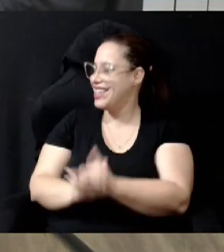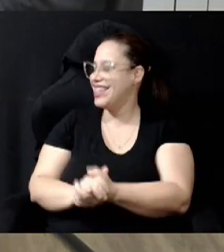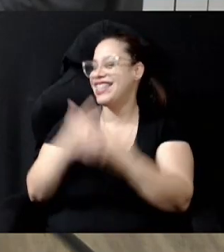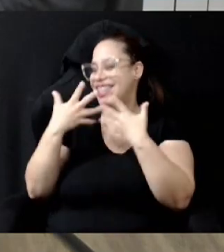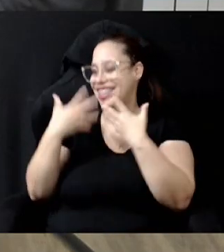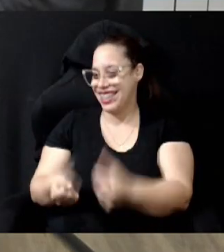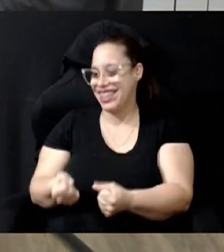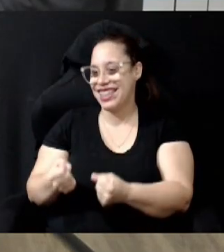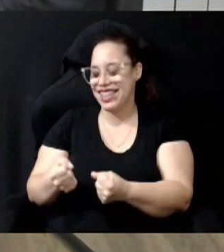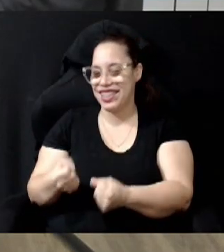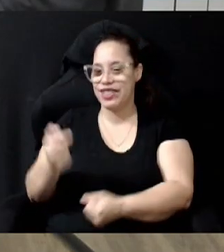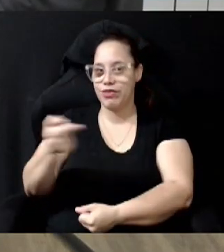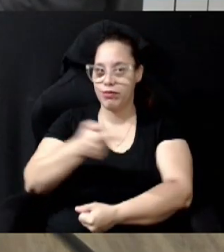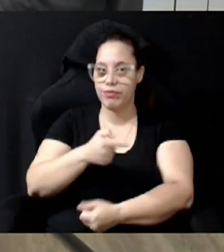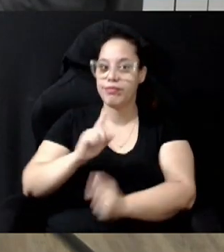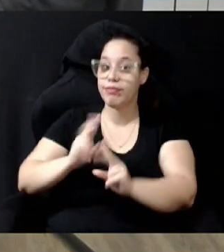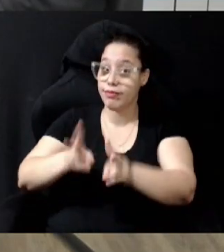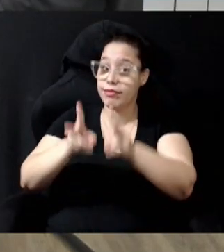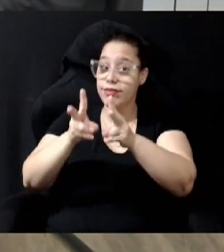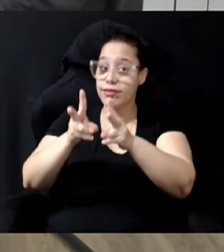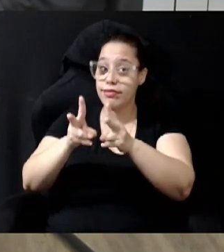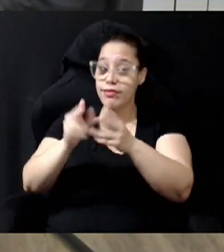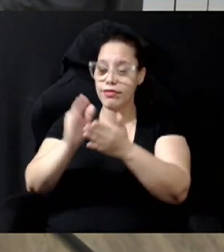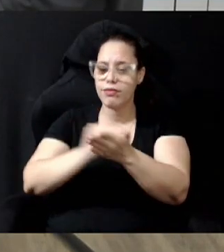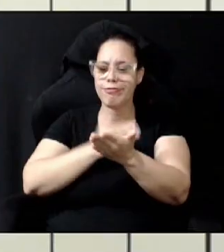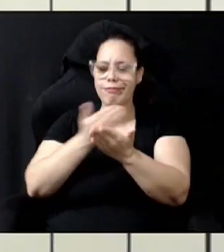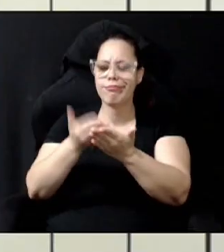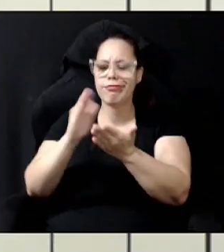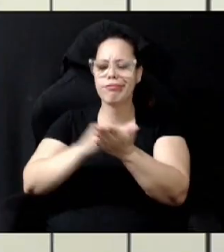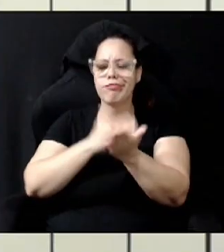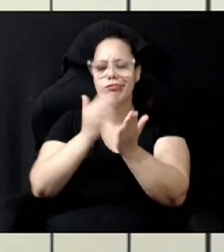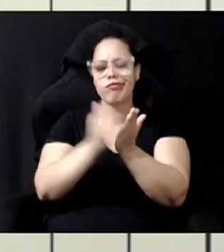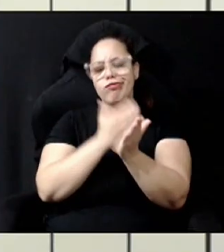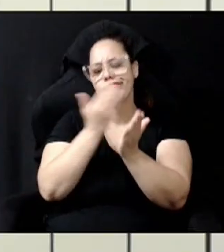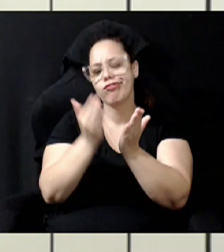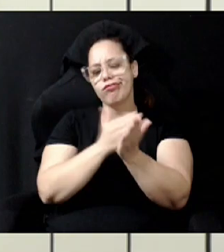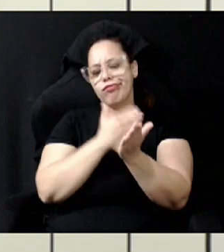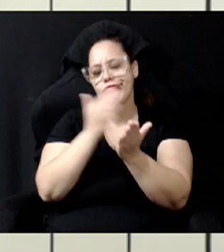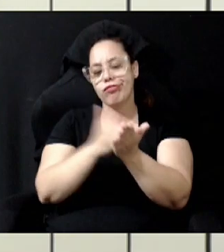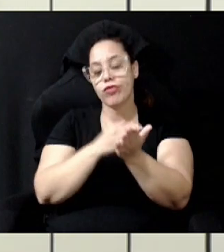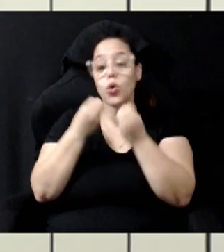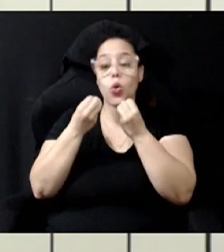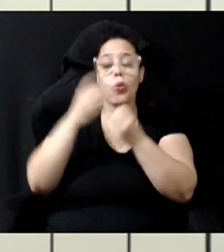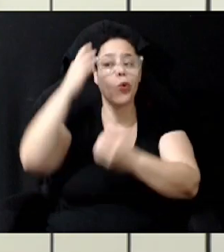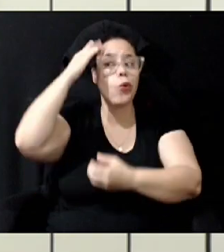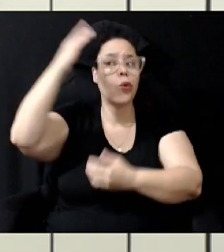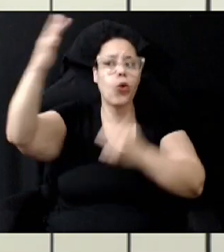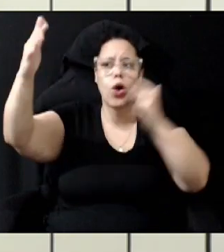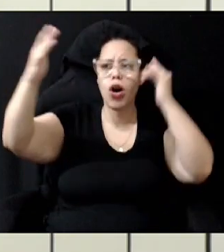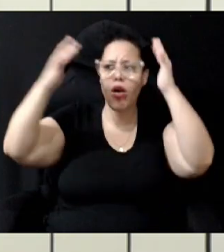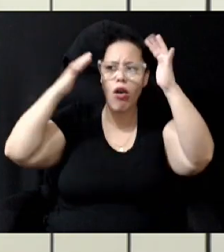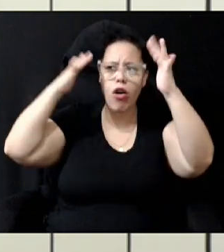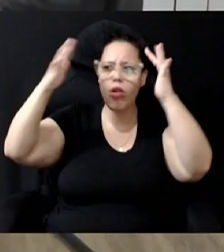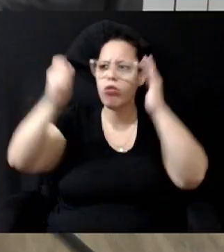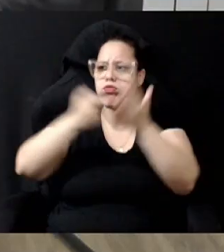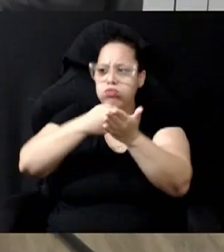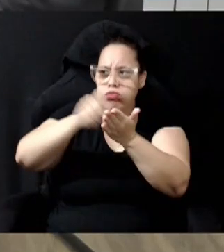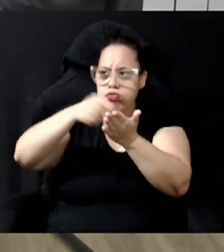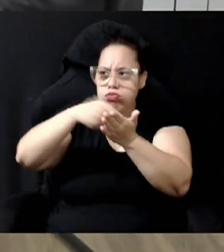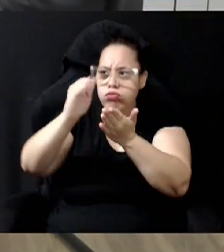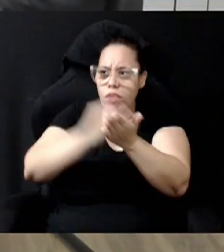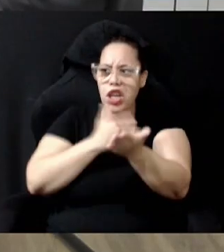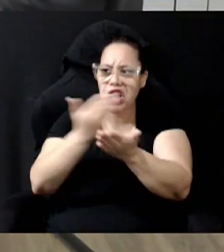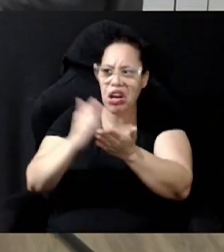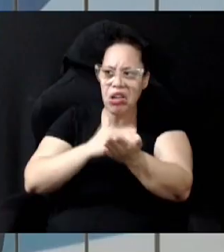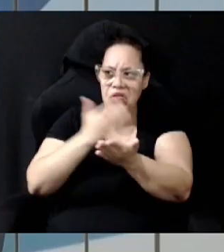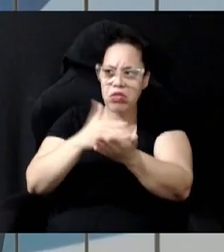estúdios sempre. Agora já conta pra gente, como veio a ideia de escrever esse livro? Eu